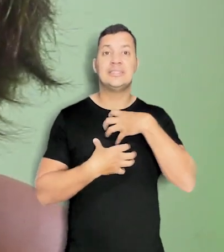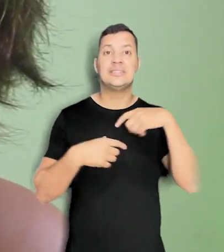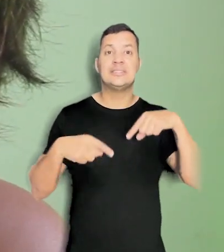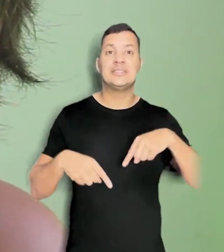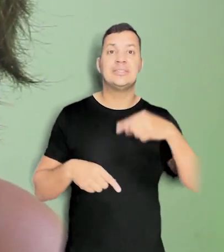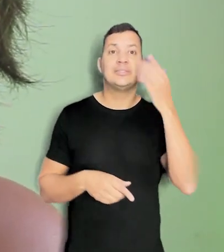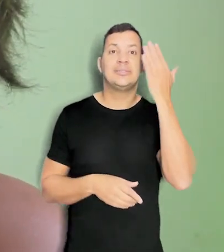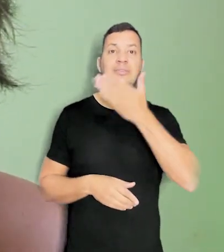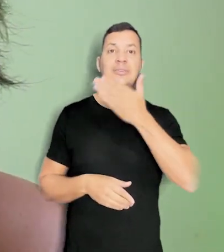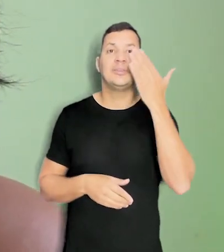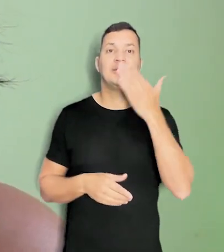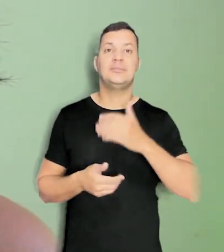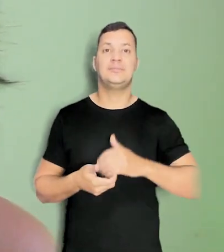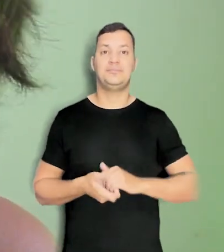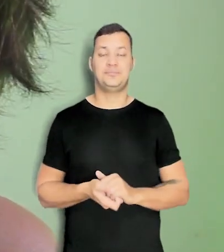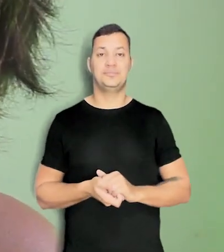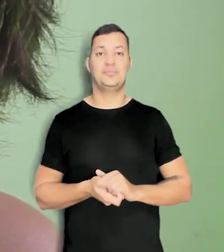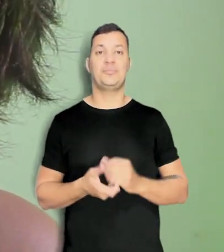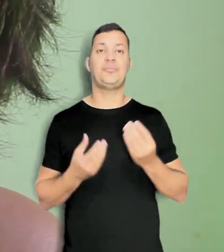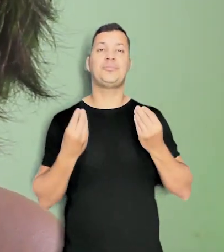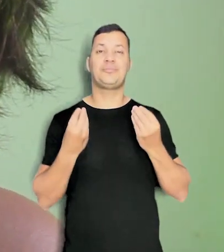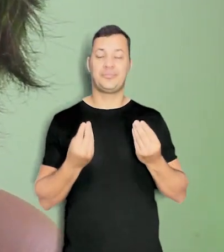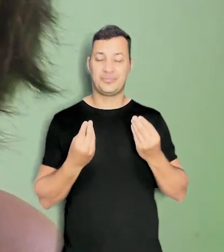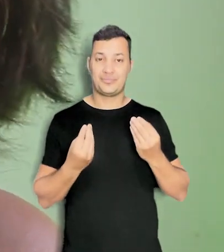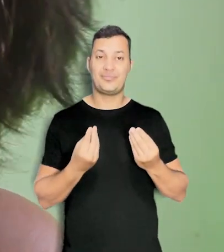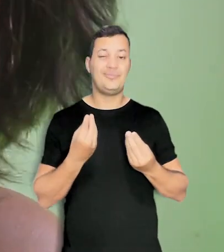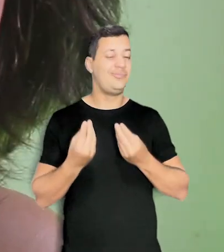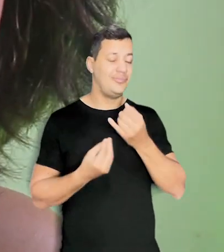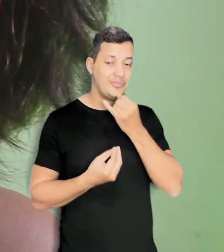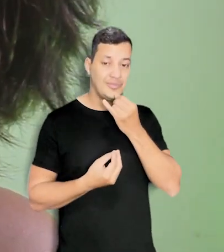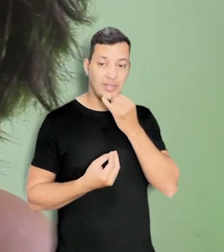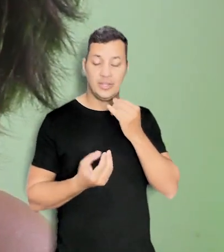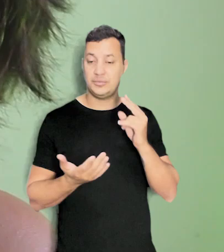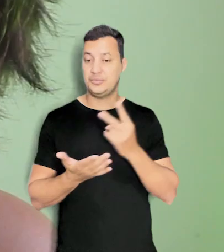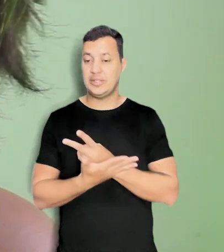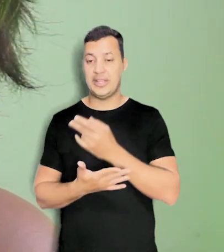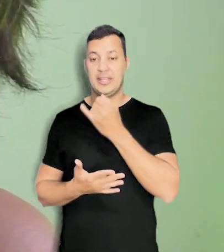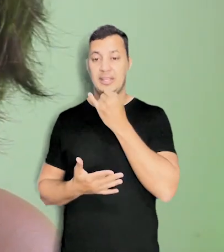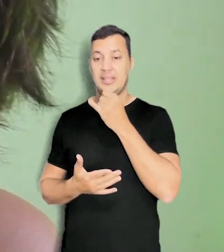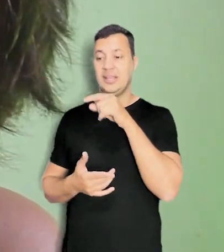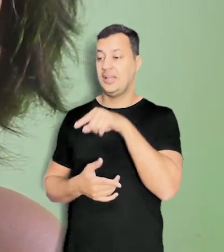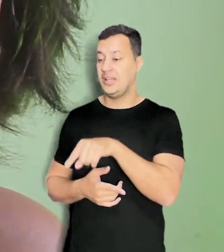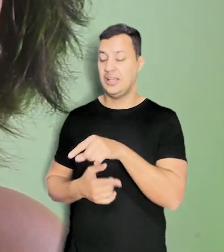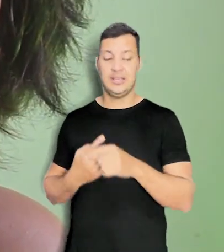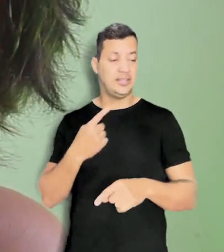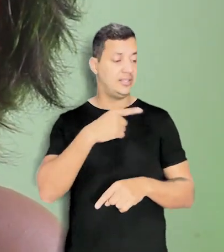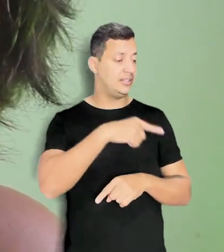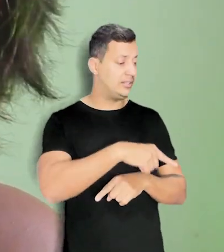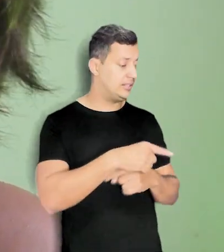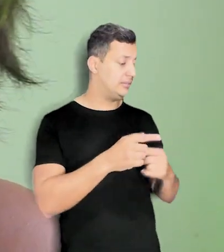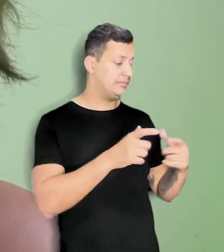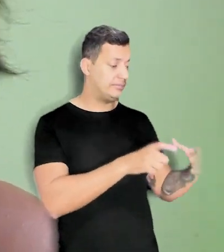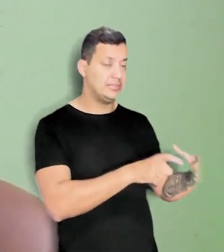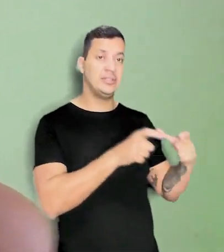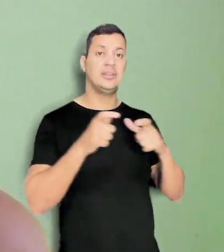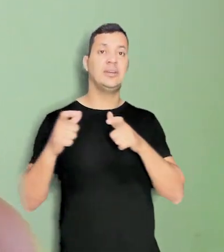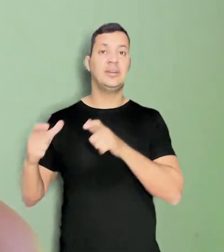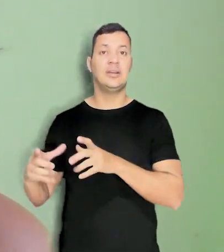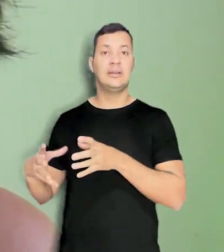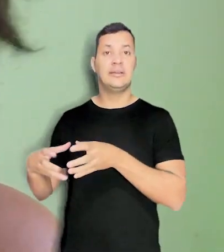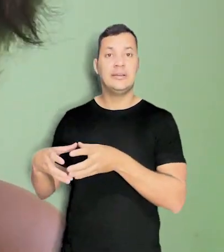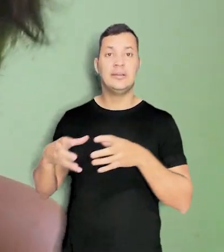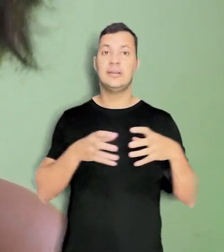vê muito, como se tivessem aniquilado de fato, né, esse lado da nossa aldeia, quando